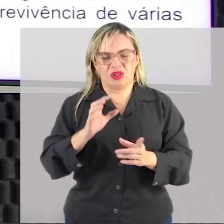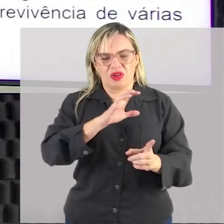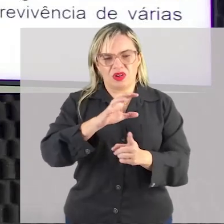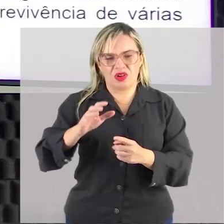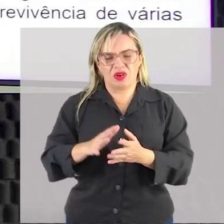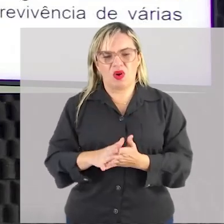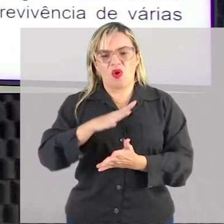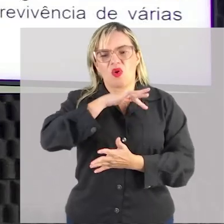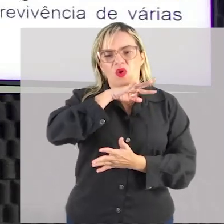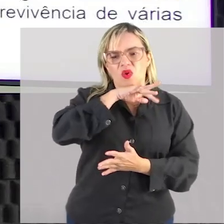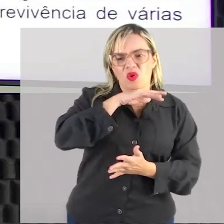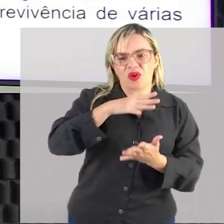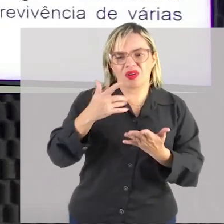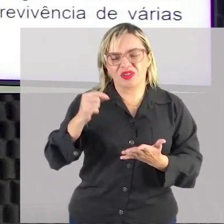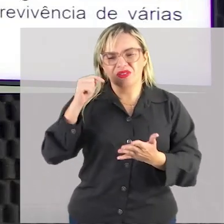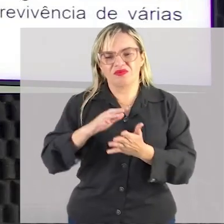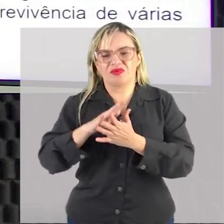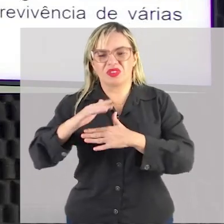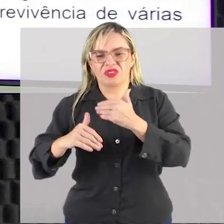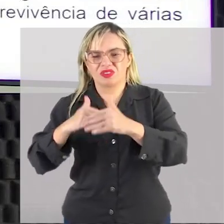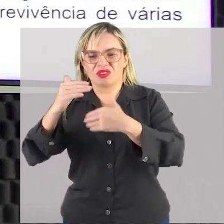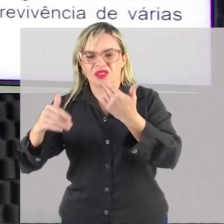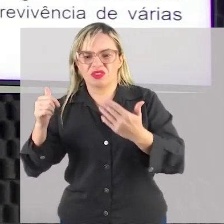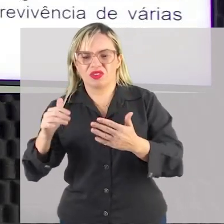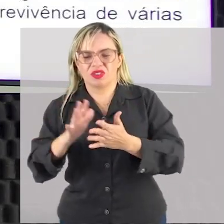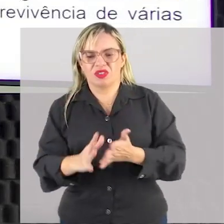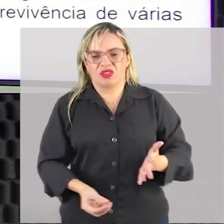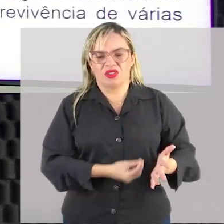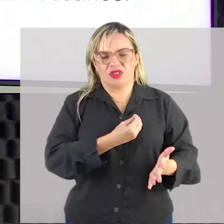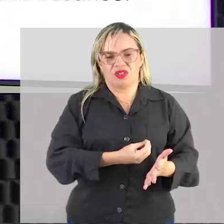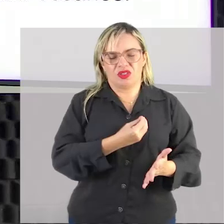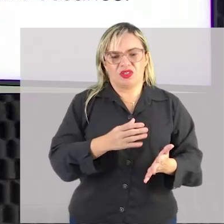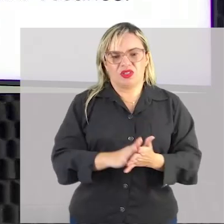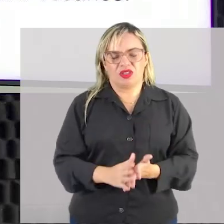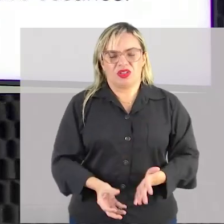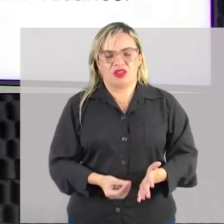desenvolvimento e a sobrevivência de várias espécies de vida marinha.